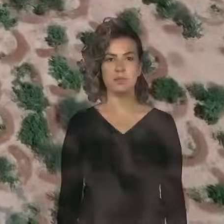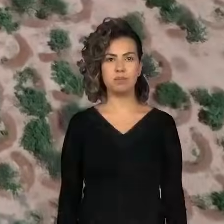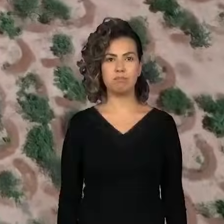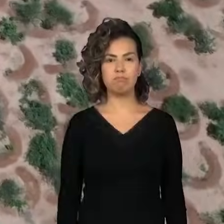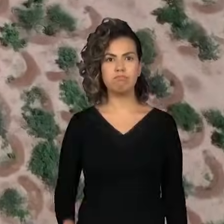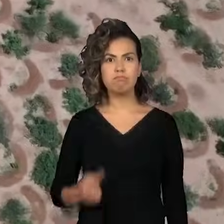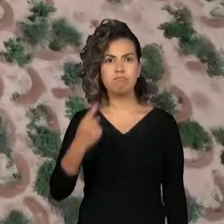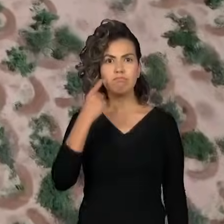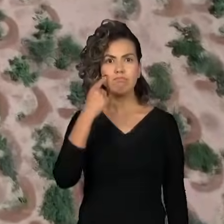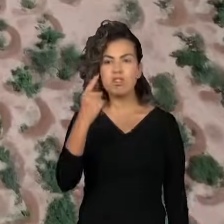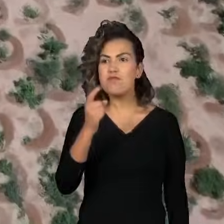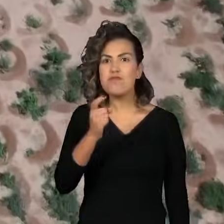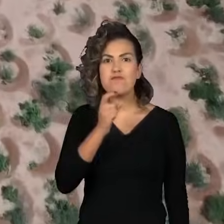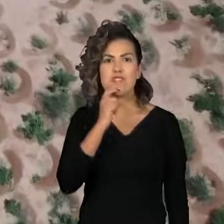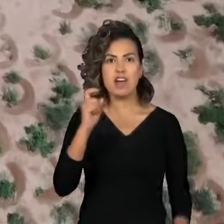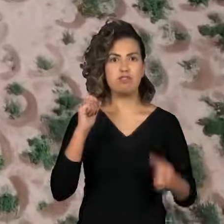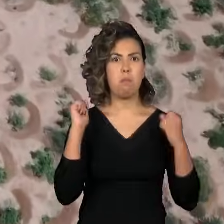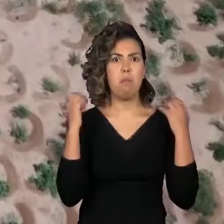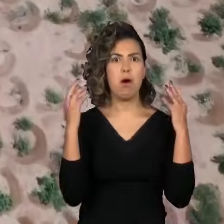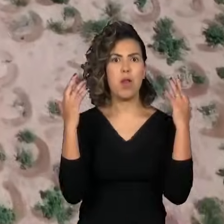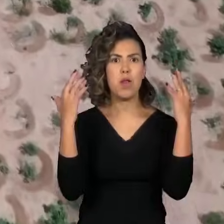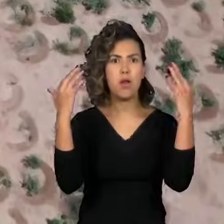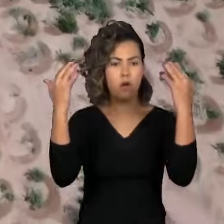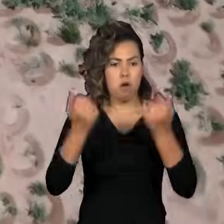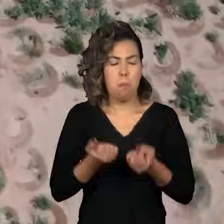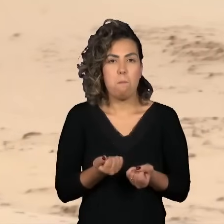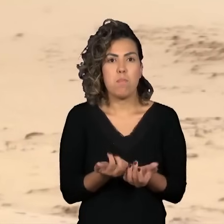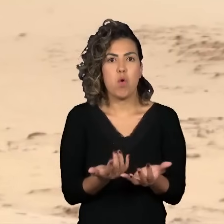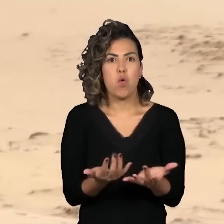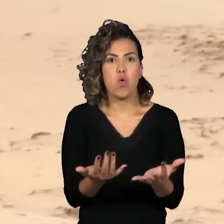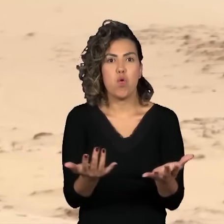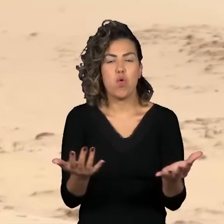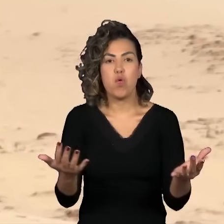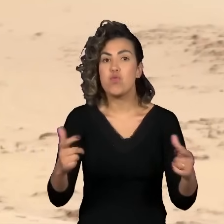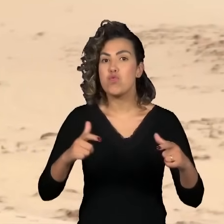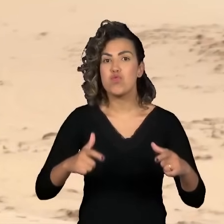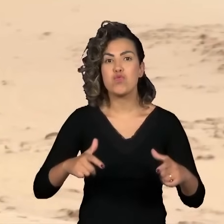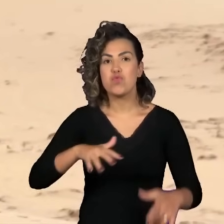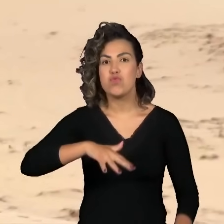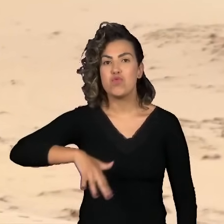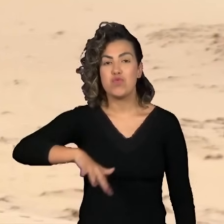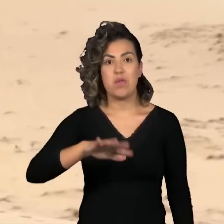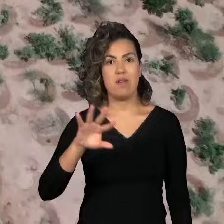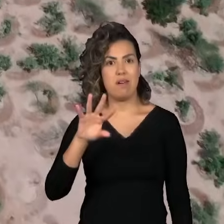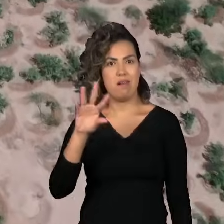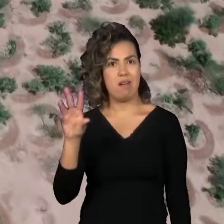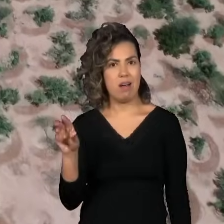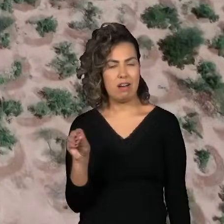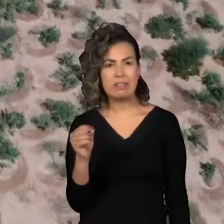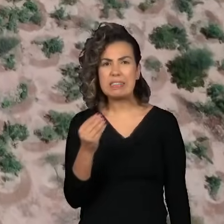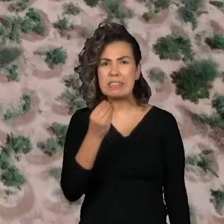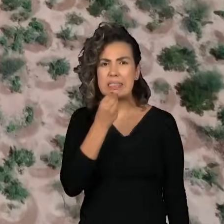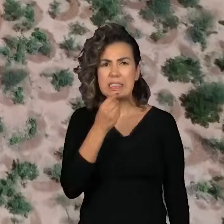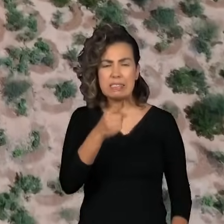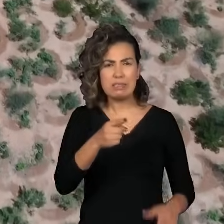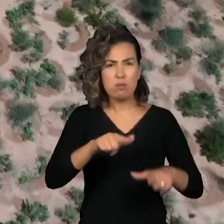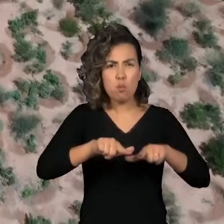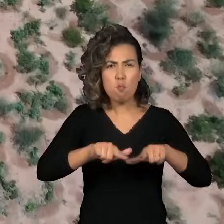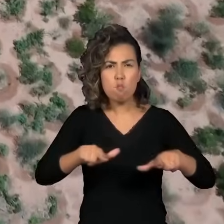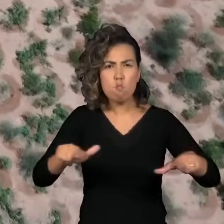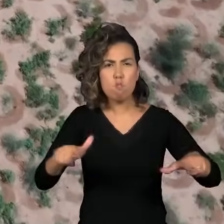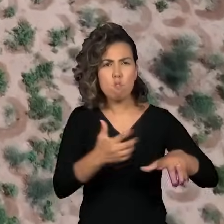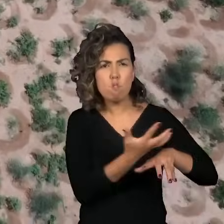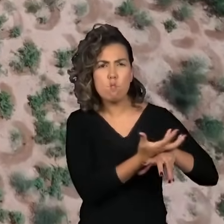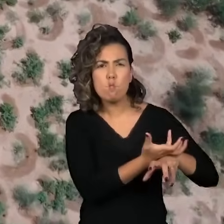A Grande Muralha Verde da África. Um esforço colossal para conter o avanço do deserto do Saara e reverter